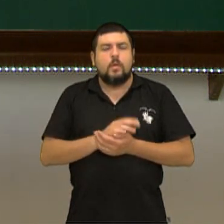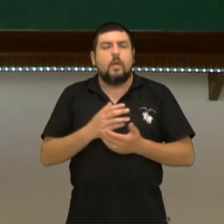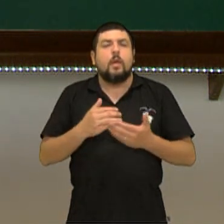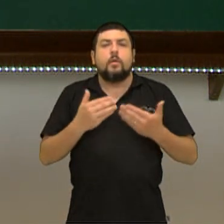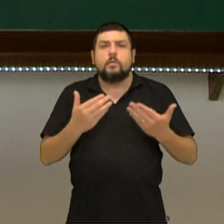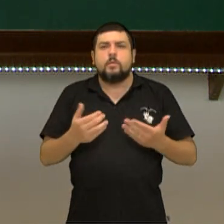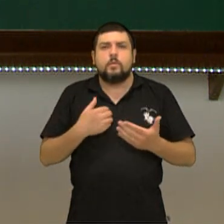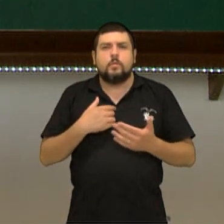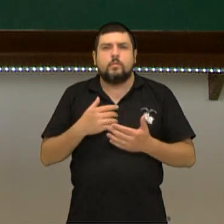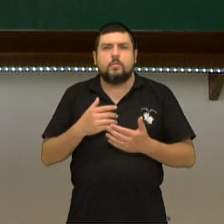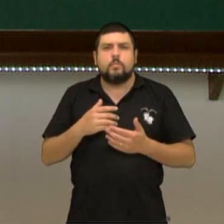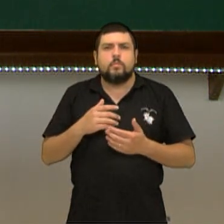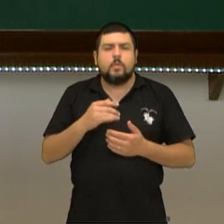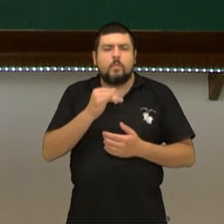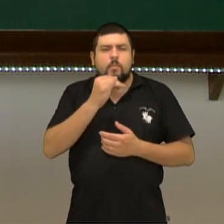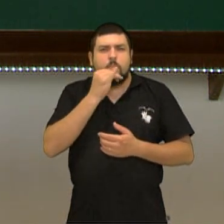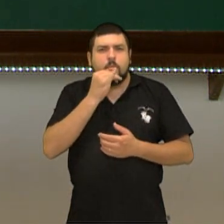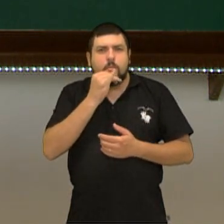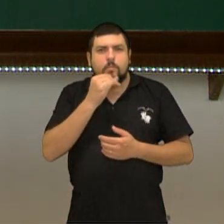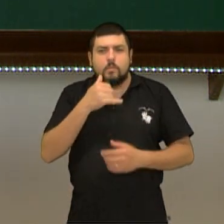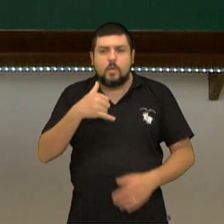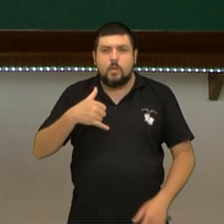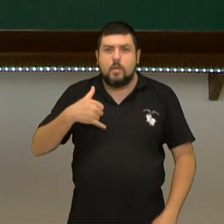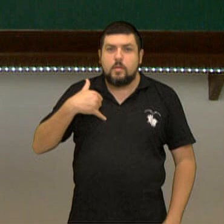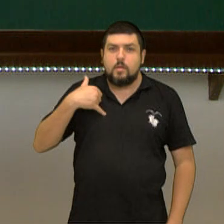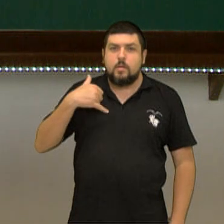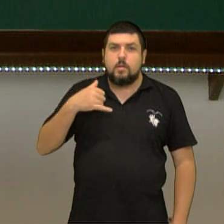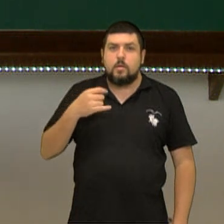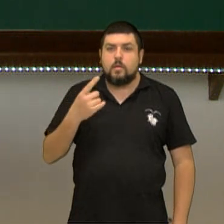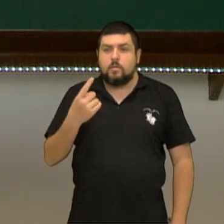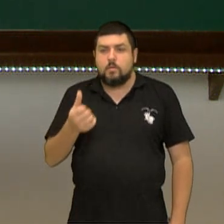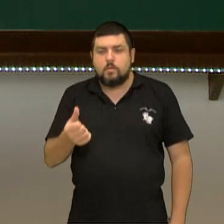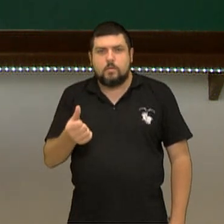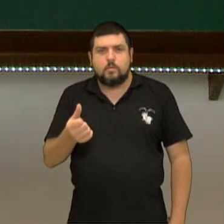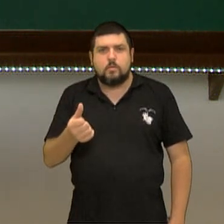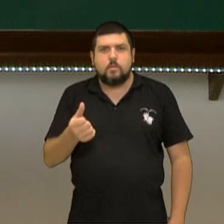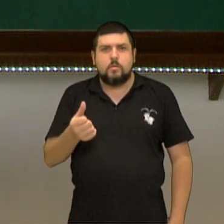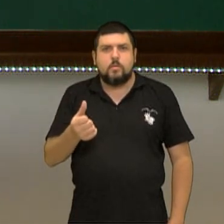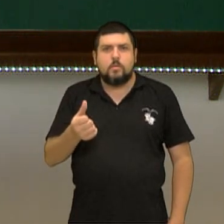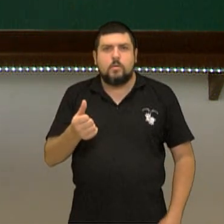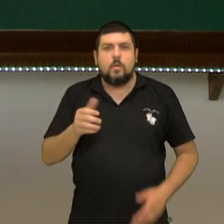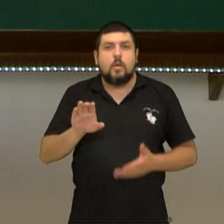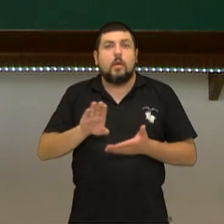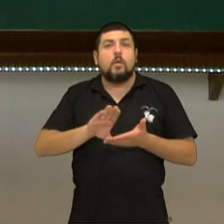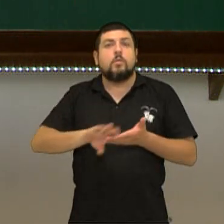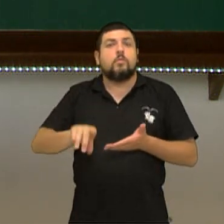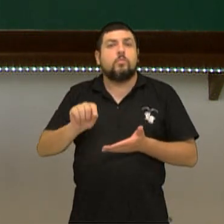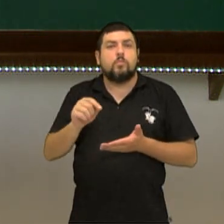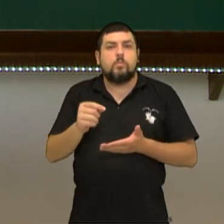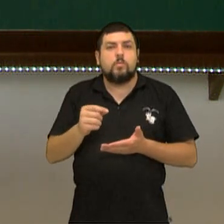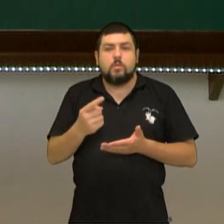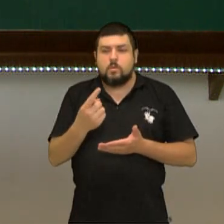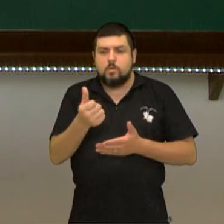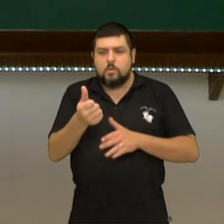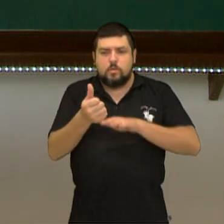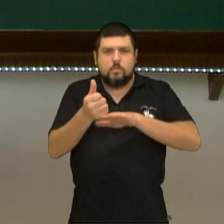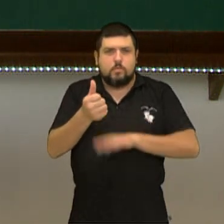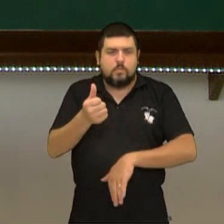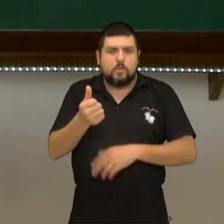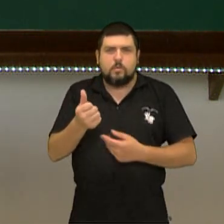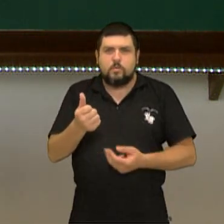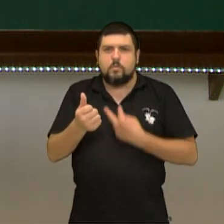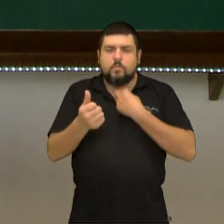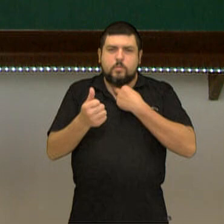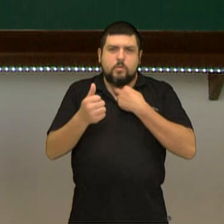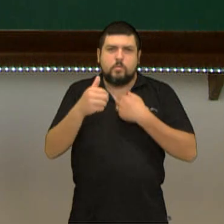de 16 anos, basicamente, a exclusão é menor de 16 anos. Mas, a partir de 16 anos, independente aí